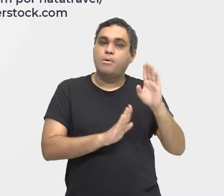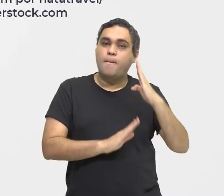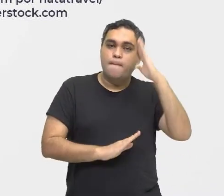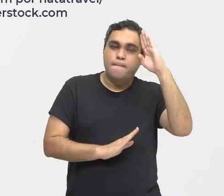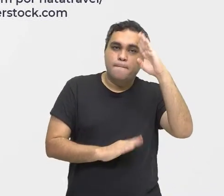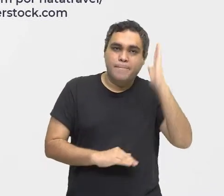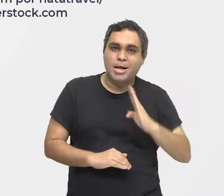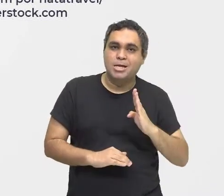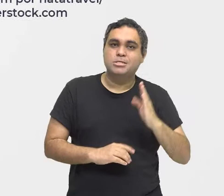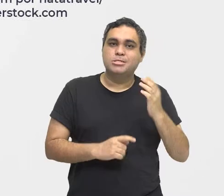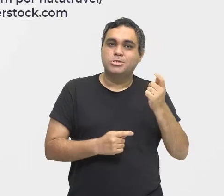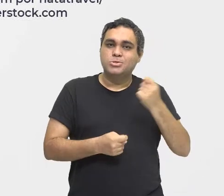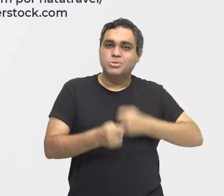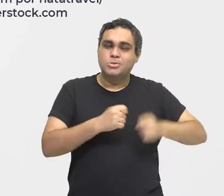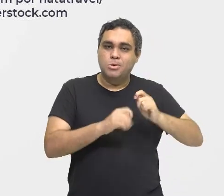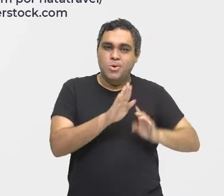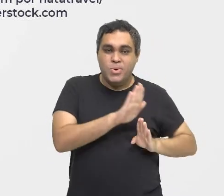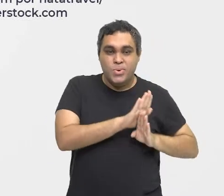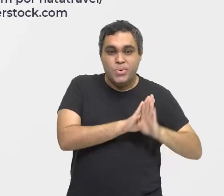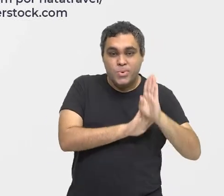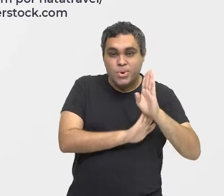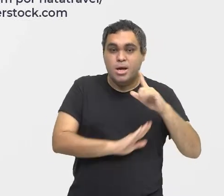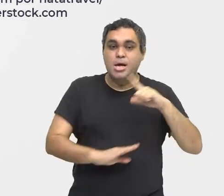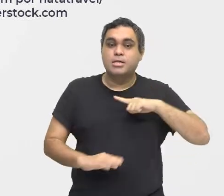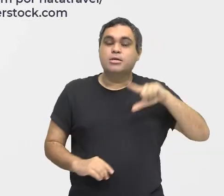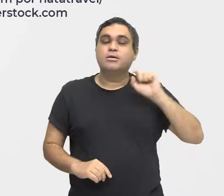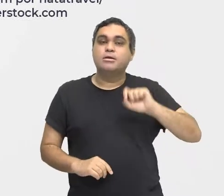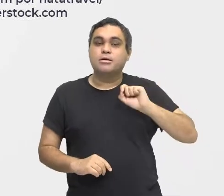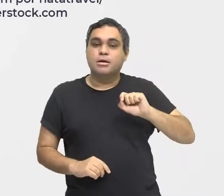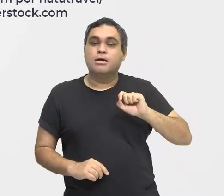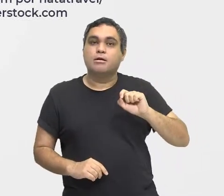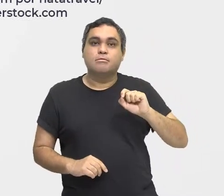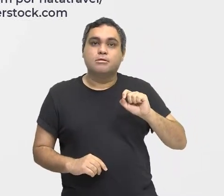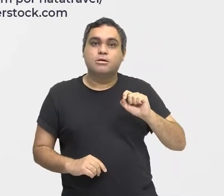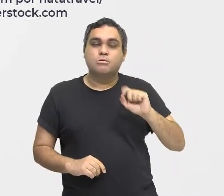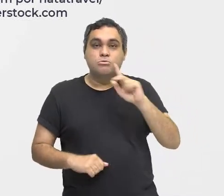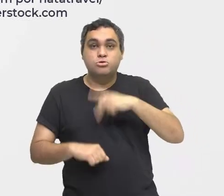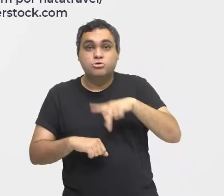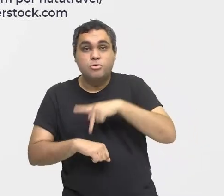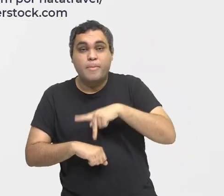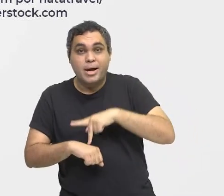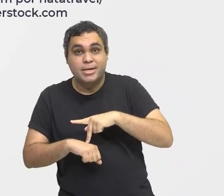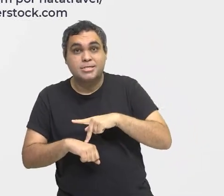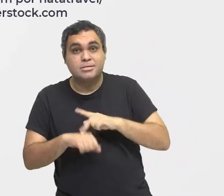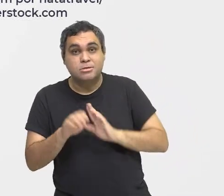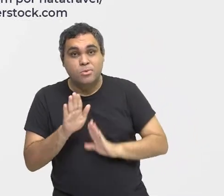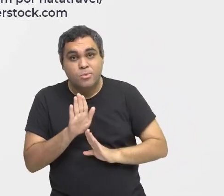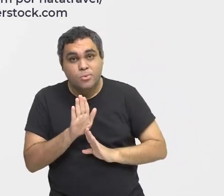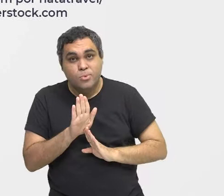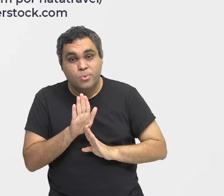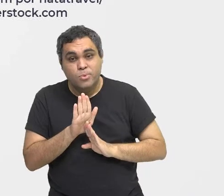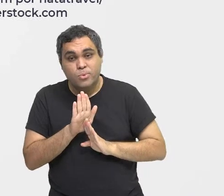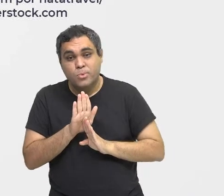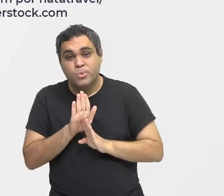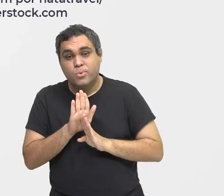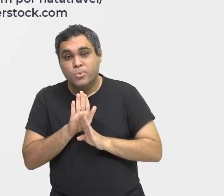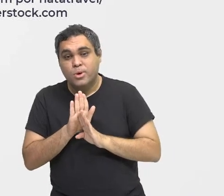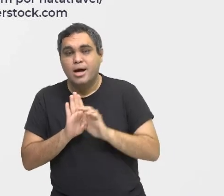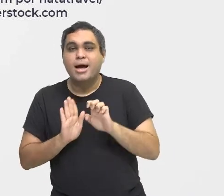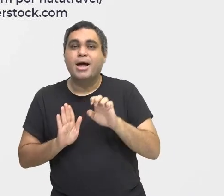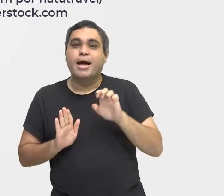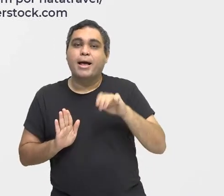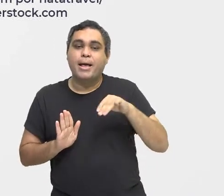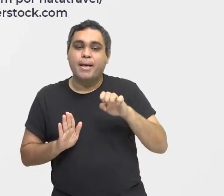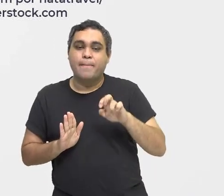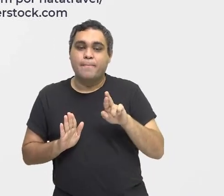a potência, que vai estar ligada aos BRICS, a potência emergente. A potência emergente, gente, vai